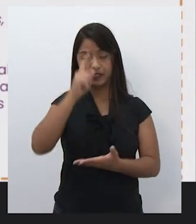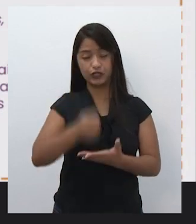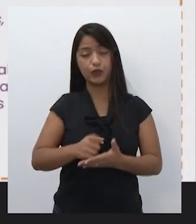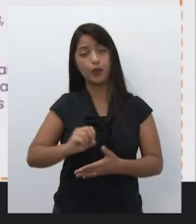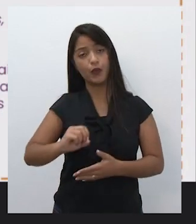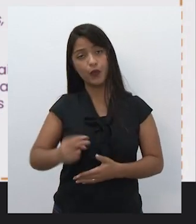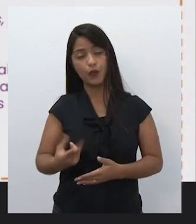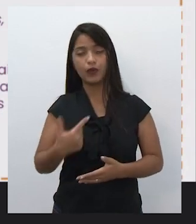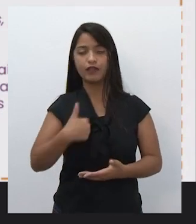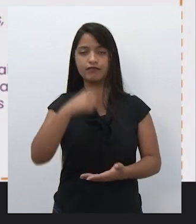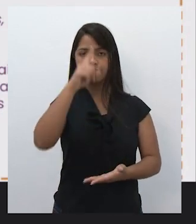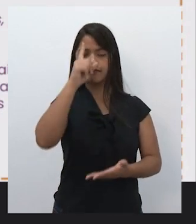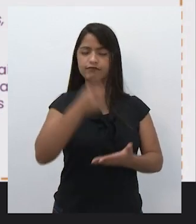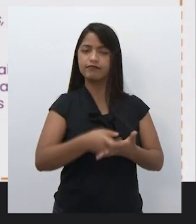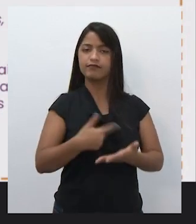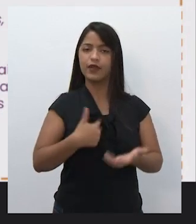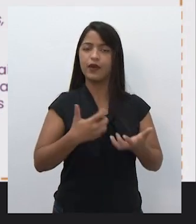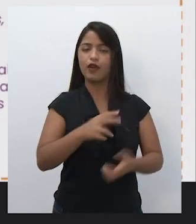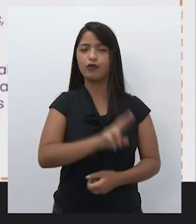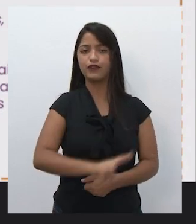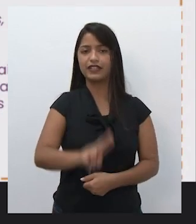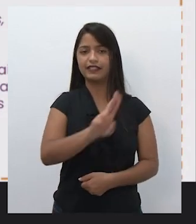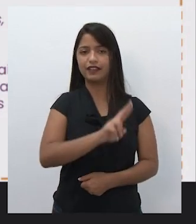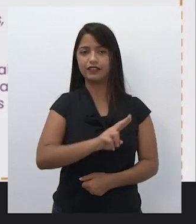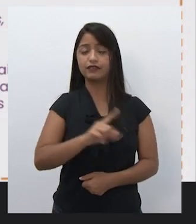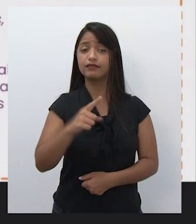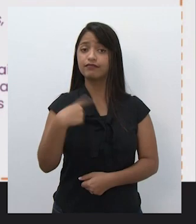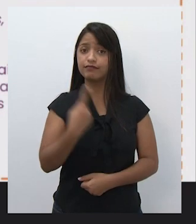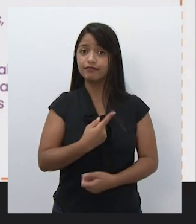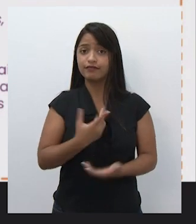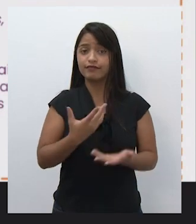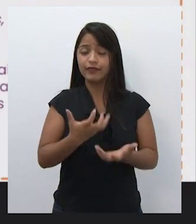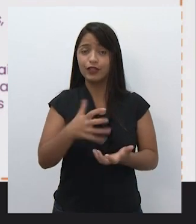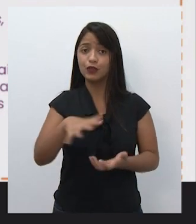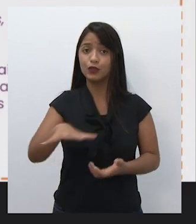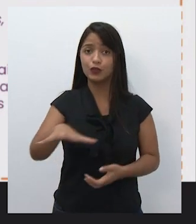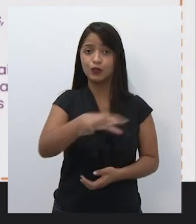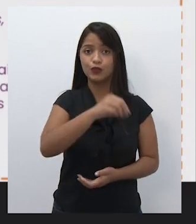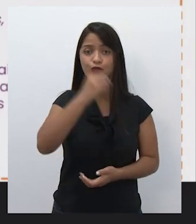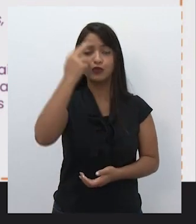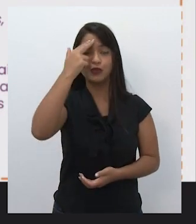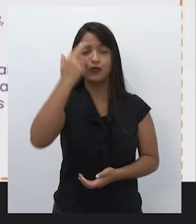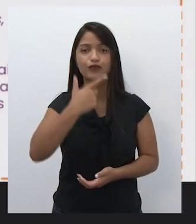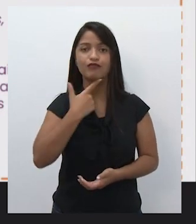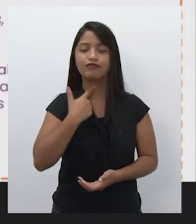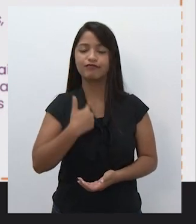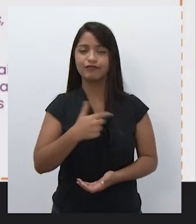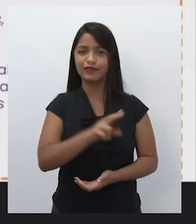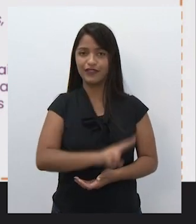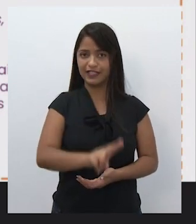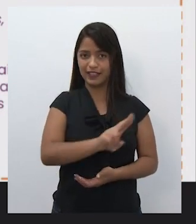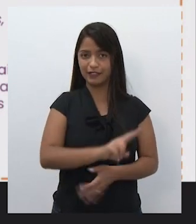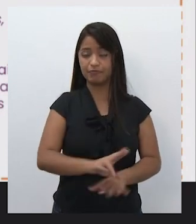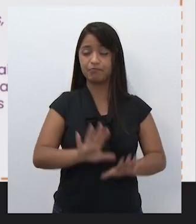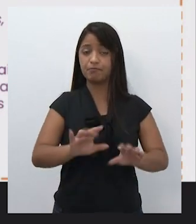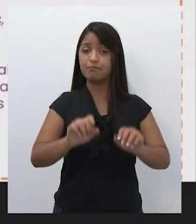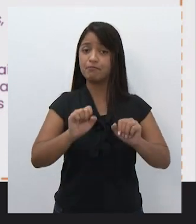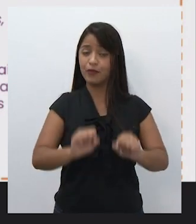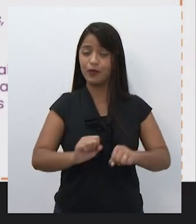ela porque eu vou fazer a universidade. A gente quer que todo mundo sonhe em fazer a universidade. Mas pode ser que durante um